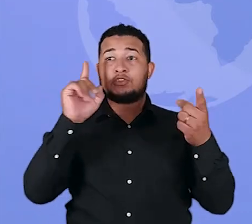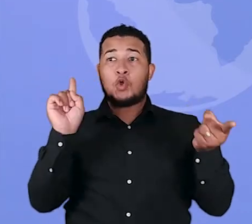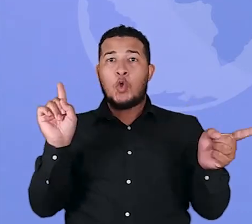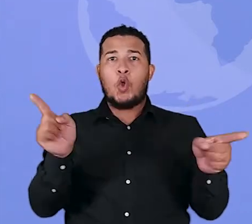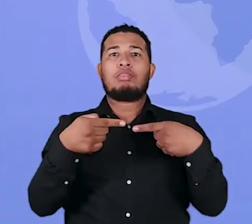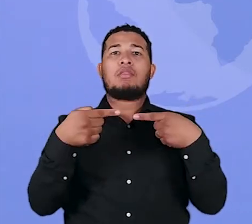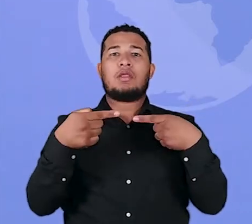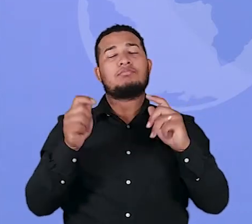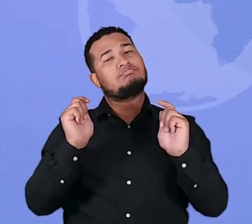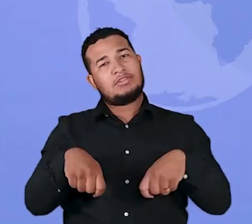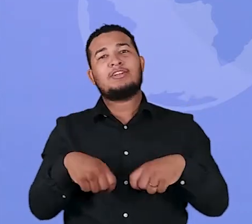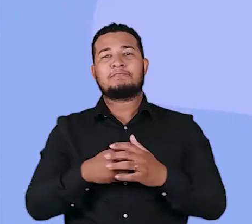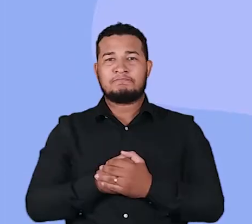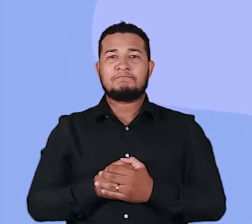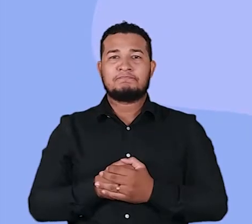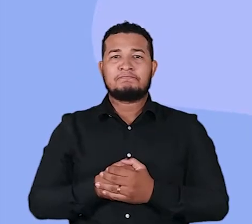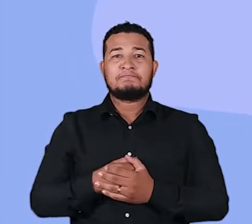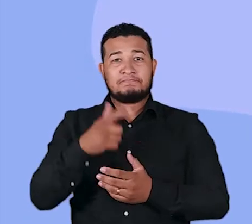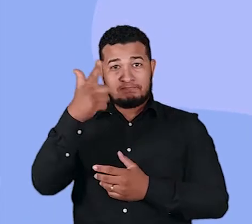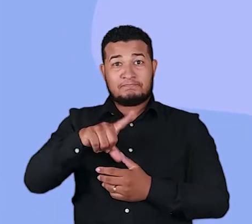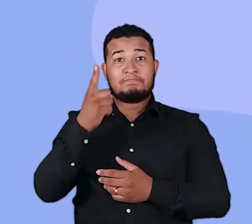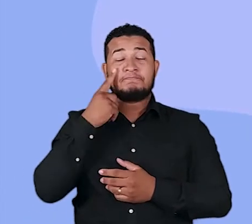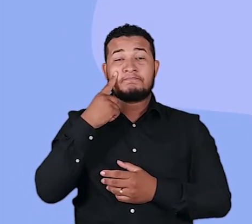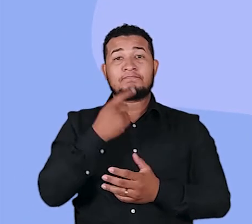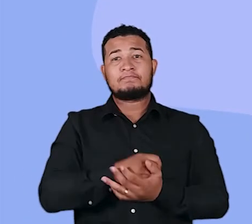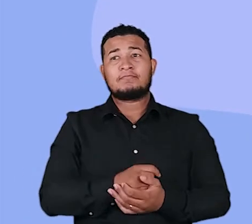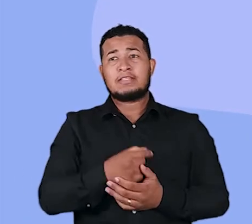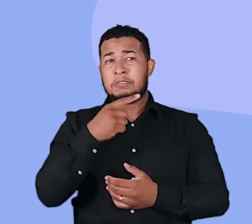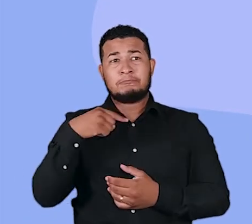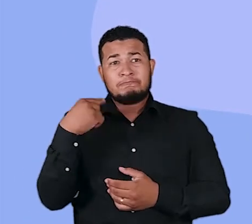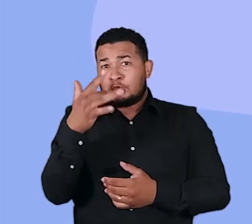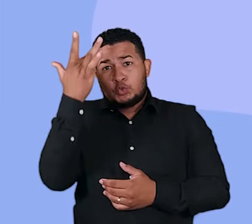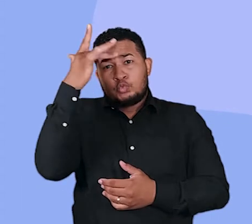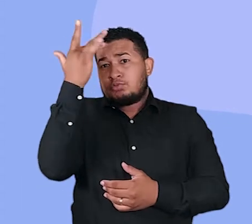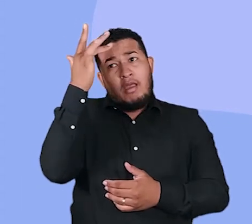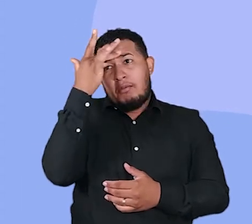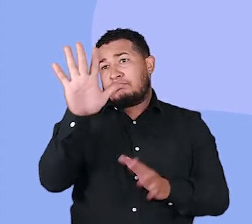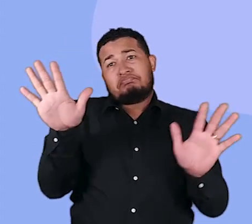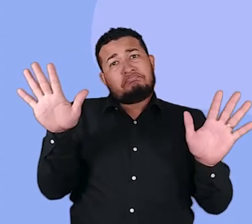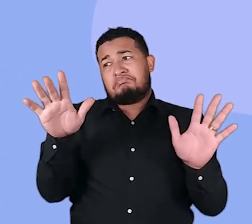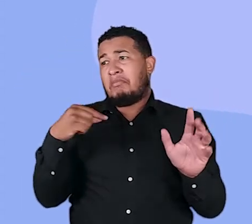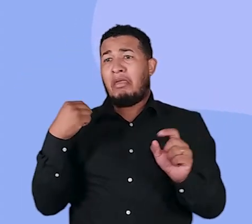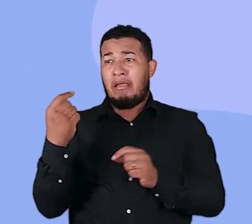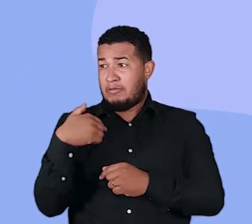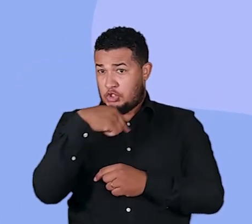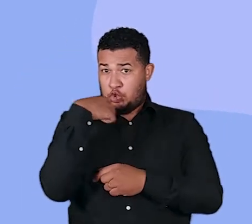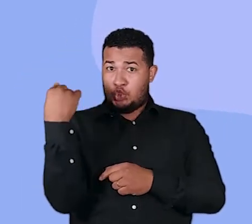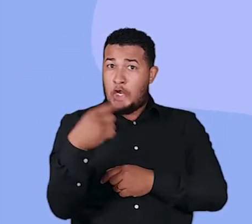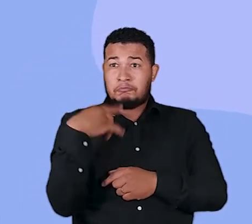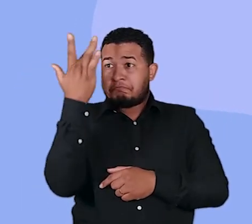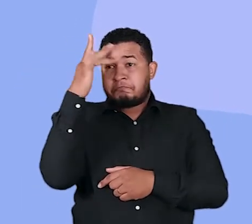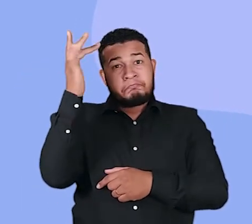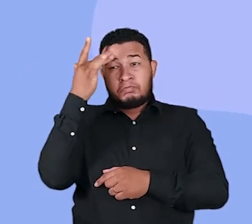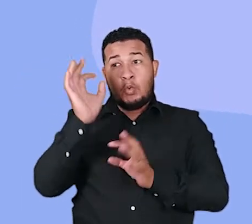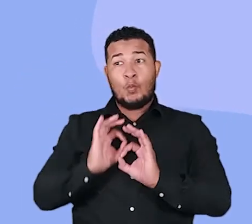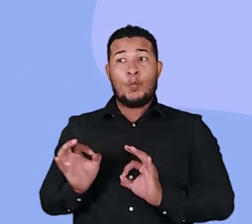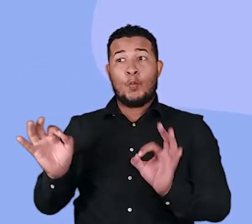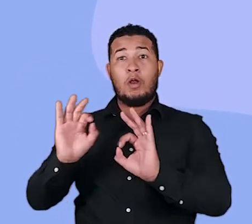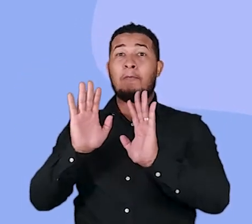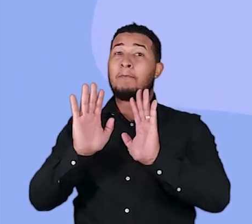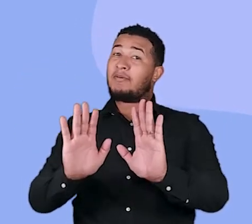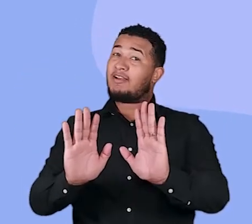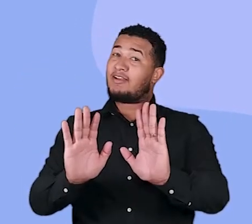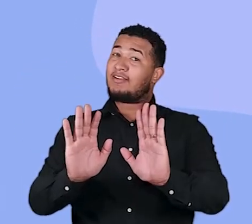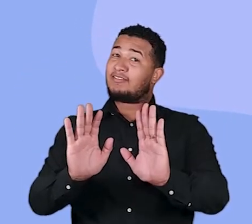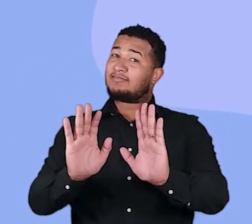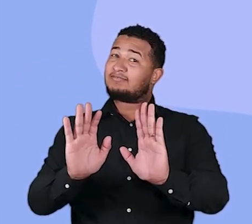outra, dá uma olhada aí de novo para a gente poder analisar. Nós não sabemos quem é o culpado. Então, está falando aí que ninguém sabe